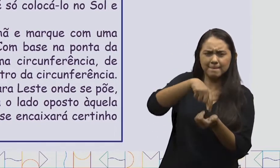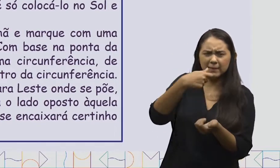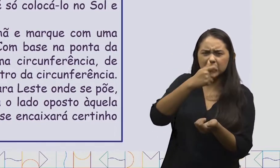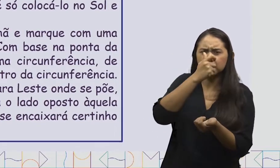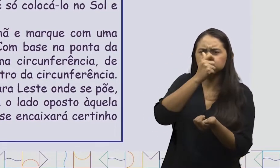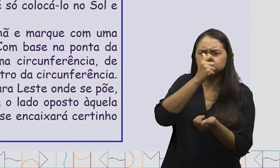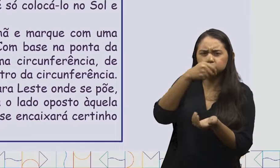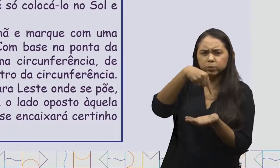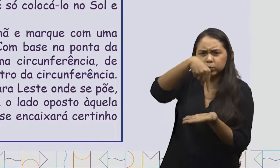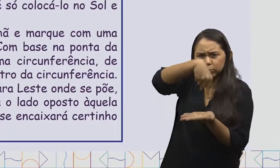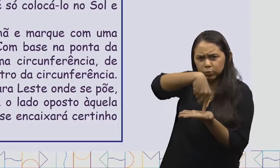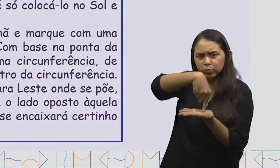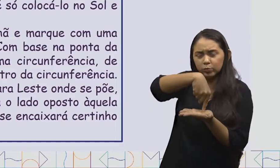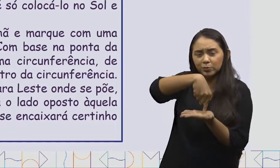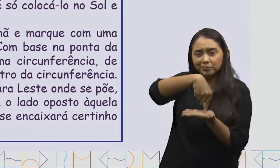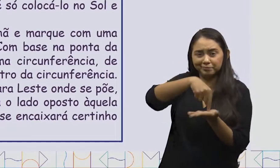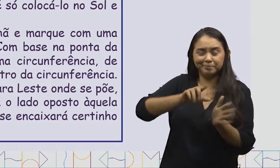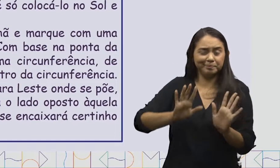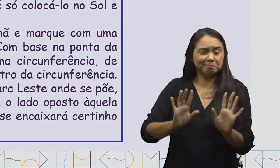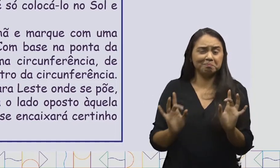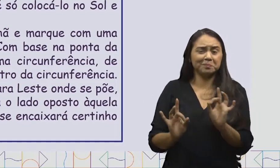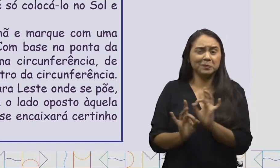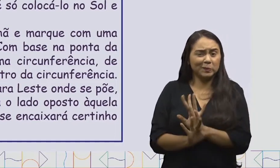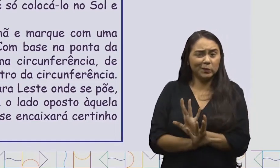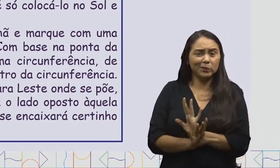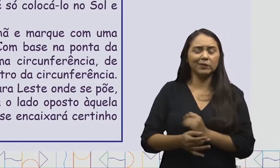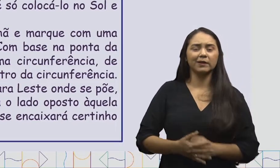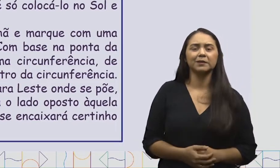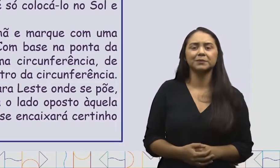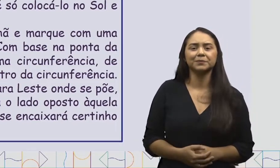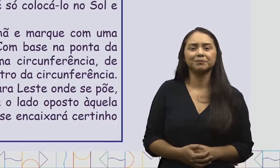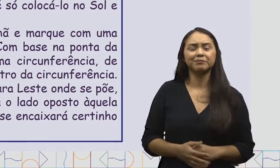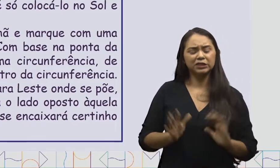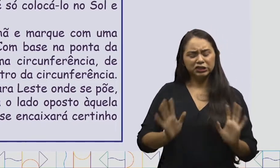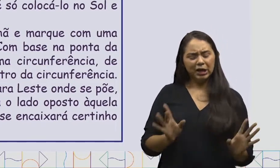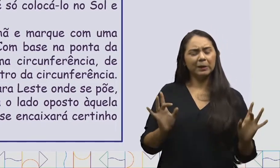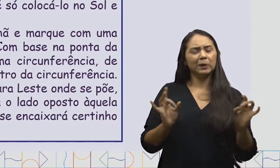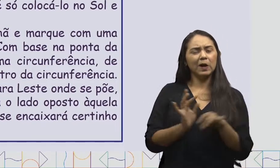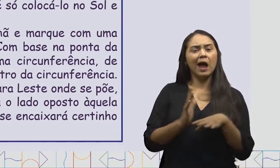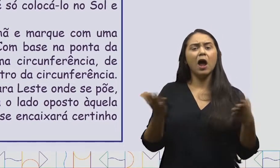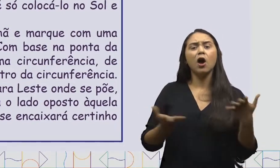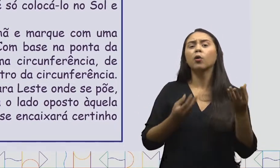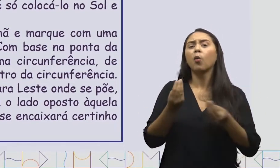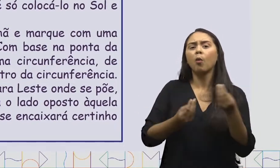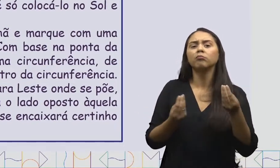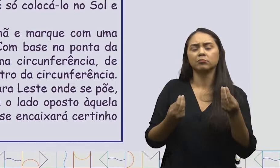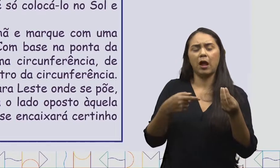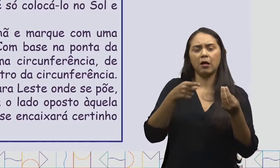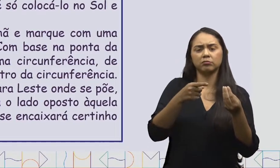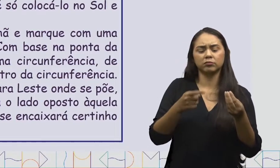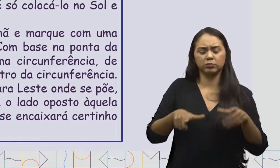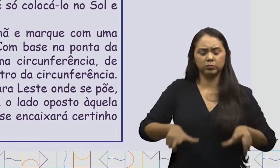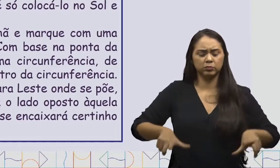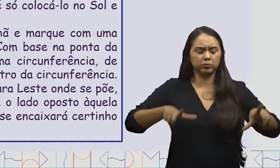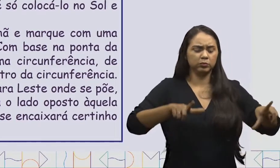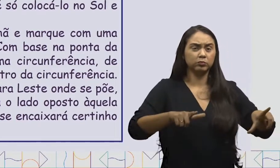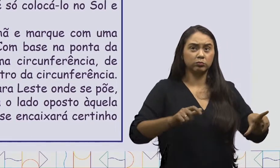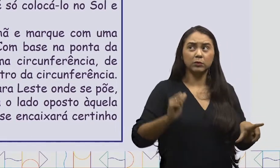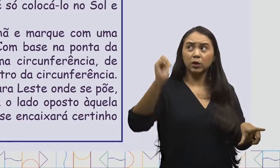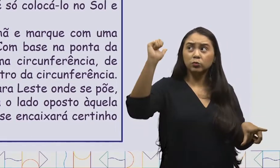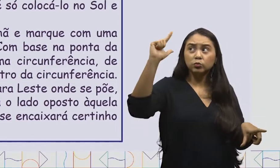preso. Pronto! Agora que o relógio do Sol está pronto, é só colocá-lo no Sol e fazer o